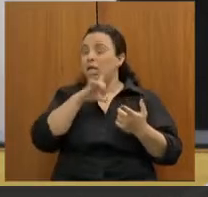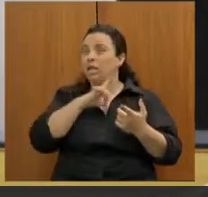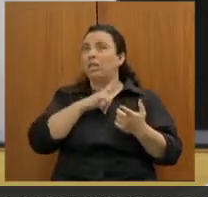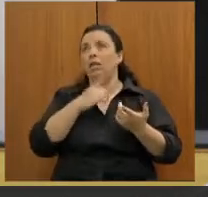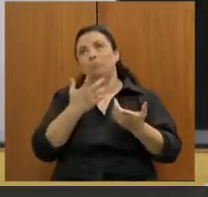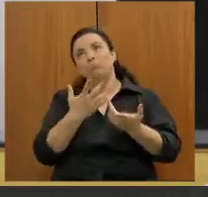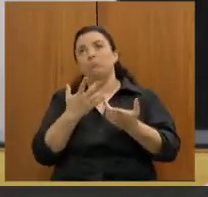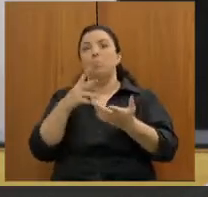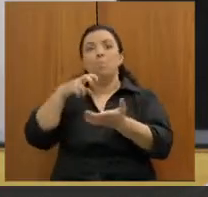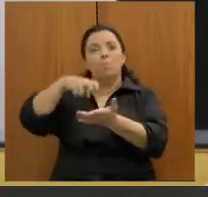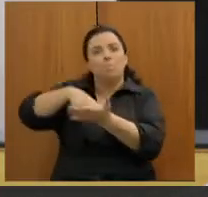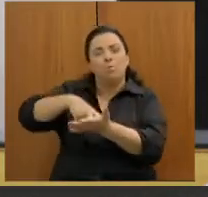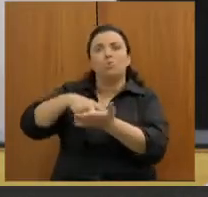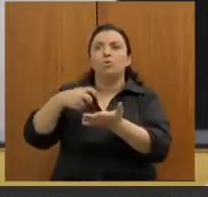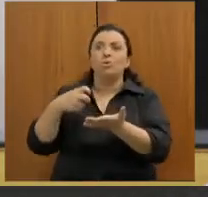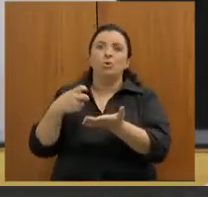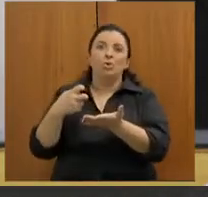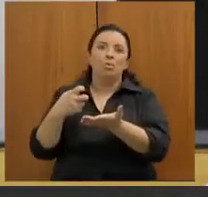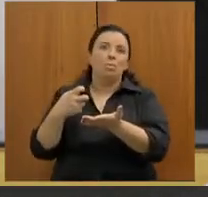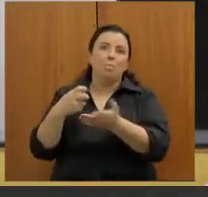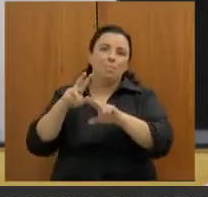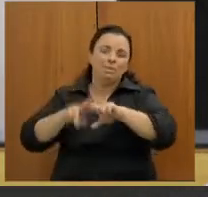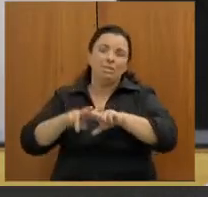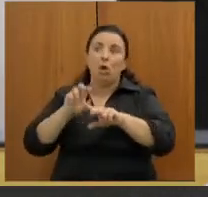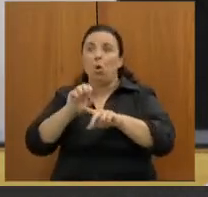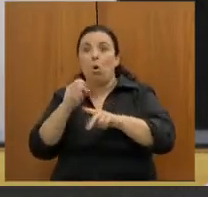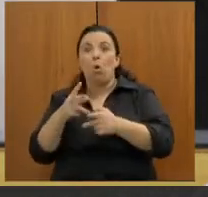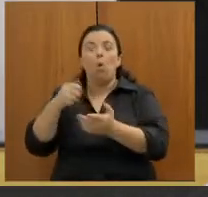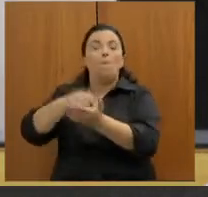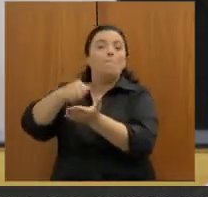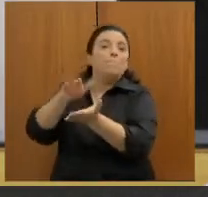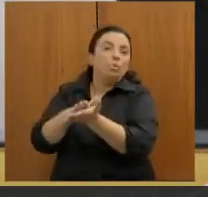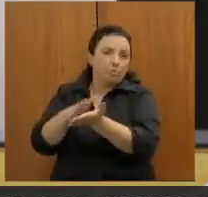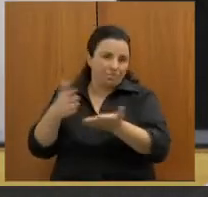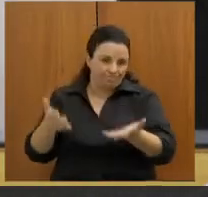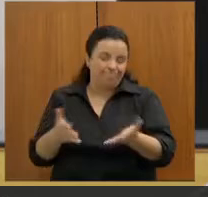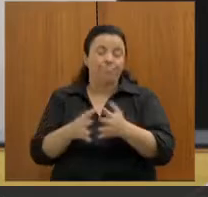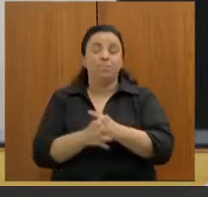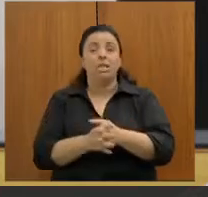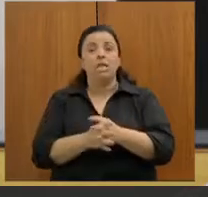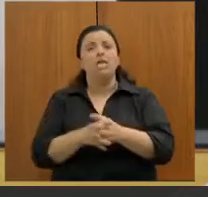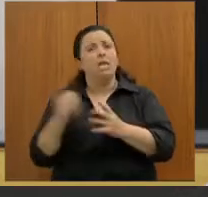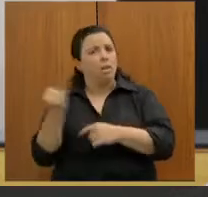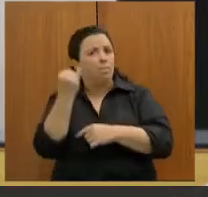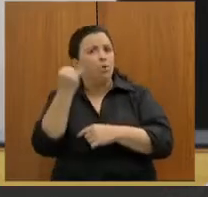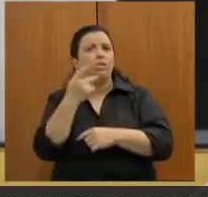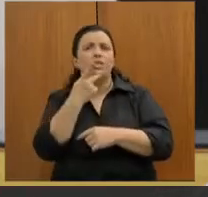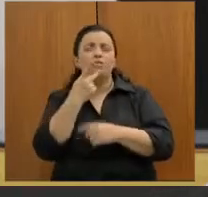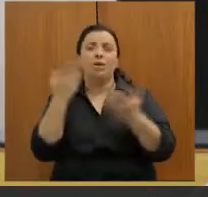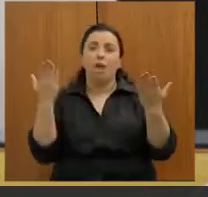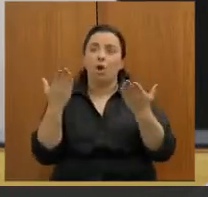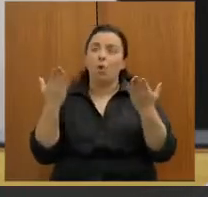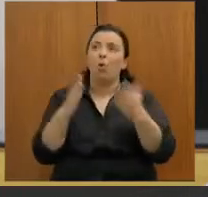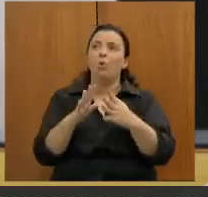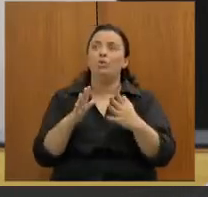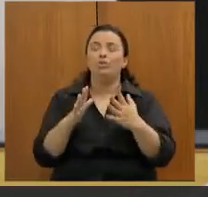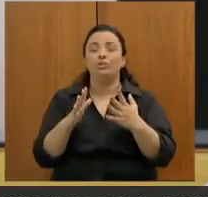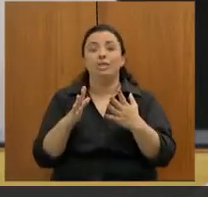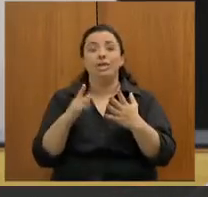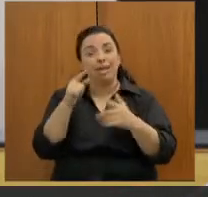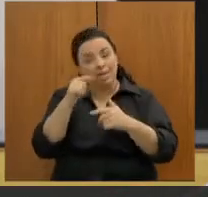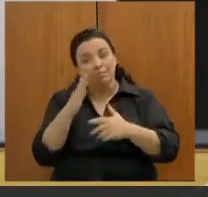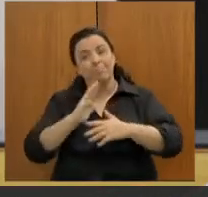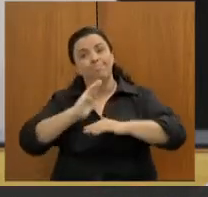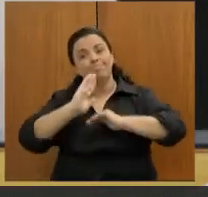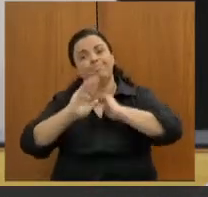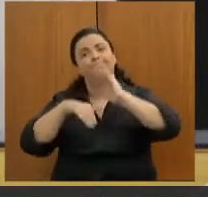é muito importante destacarmos aqui também no aniversário da Lei Maria da Penha esse grande avanço que é a